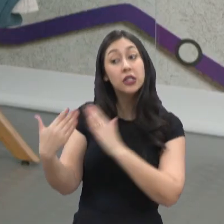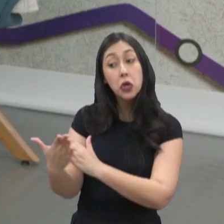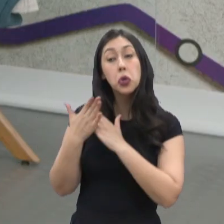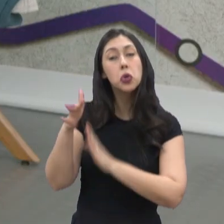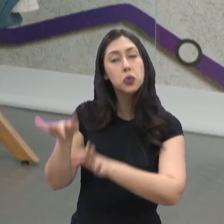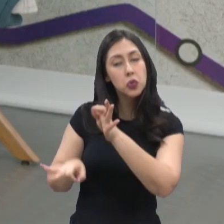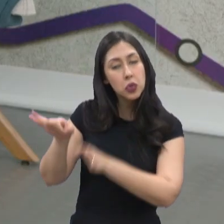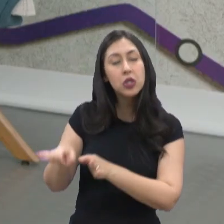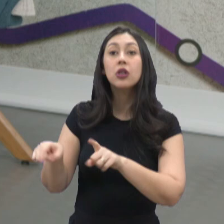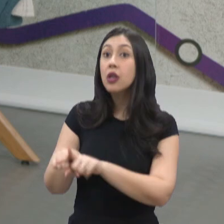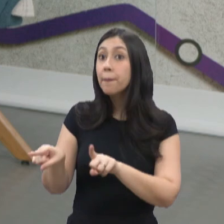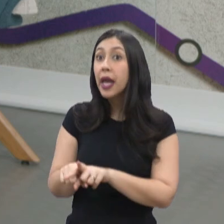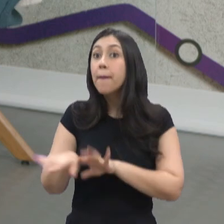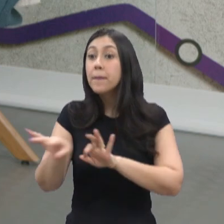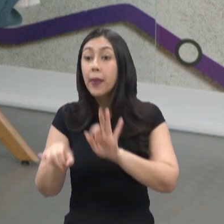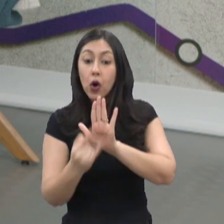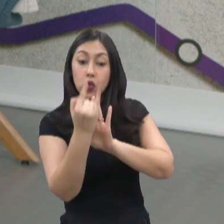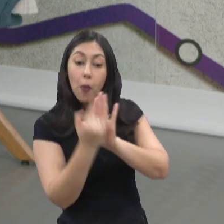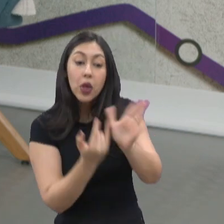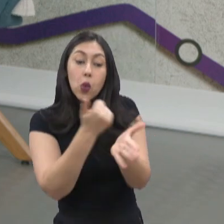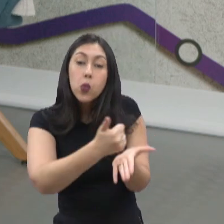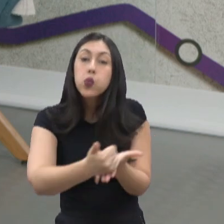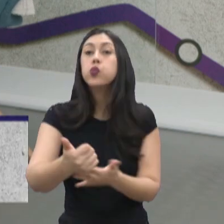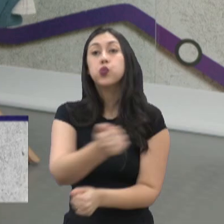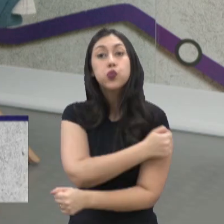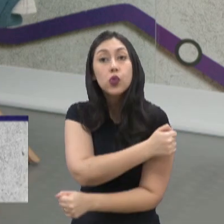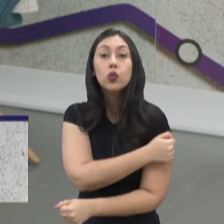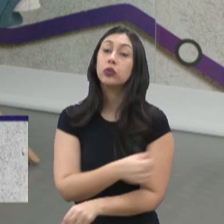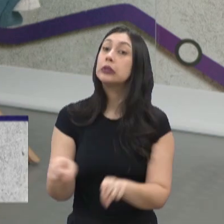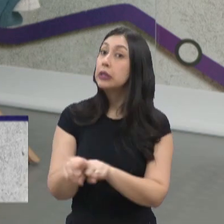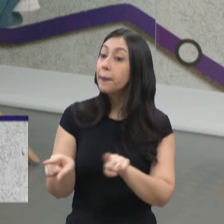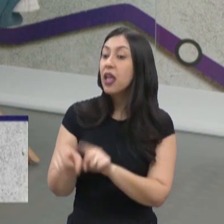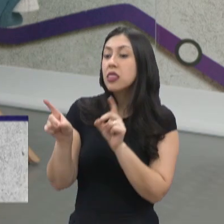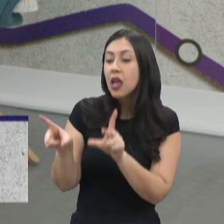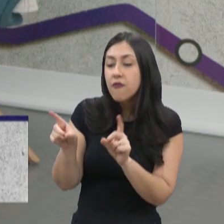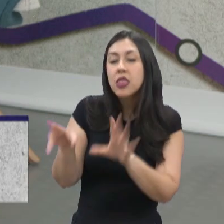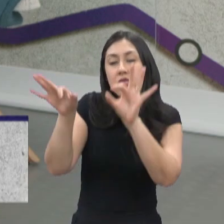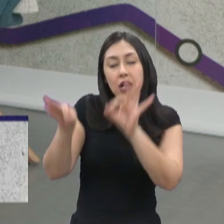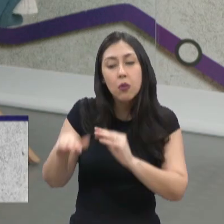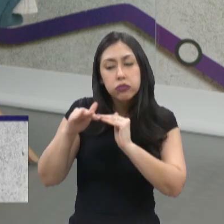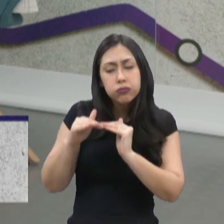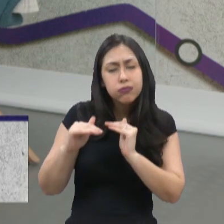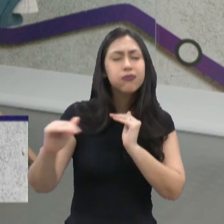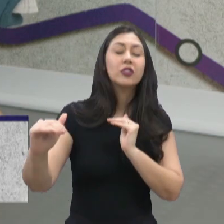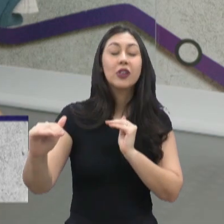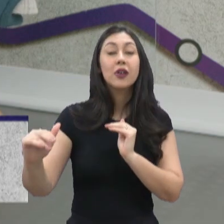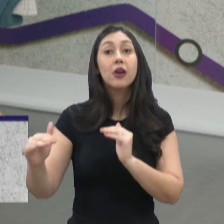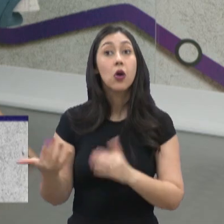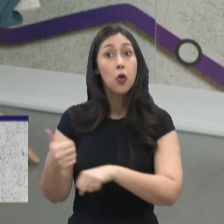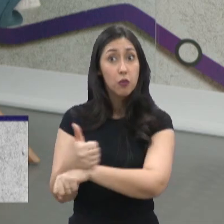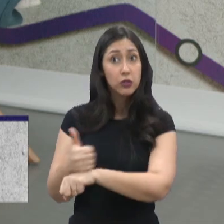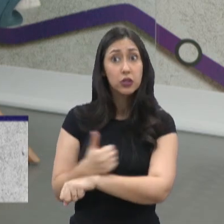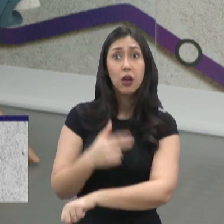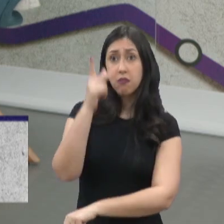aos seus alunos, para que você tenha o máximo possível de estabilidade dentro da venda do teu treinamento para esses clientes. Então, o personal individual, ele